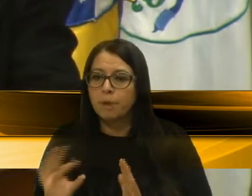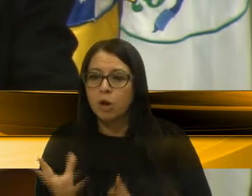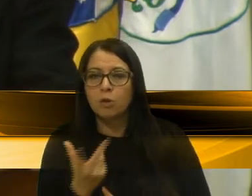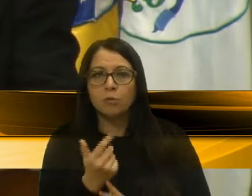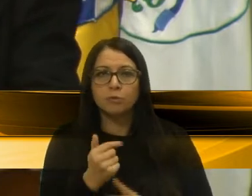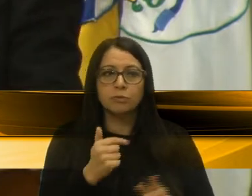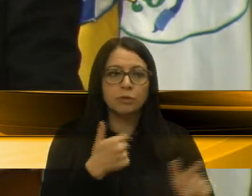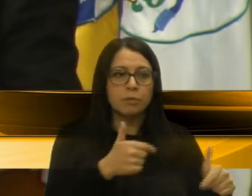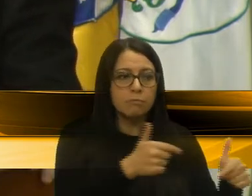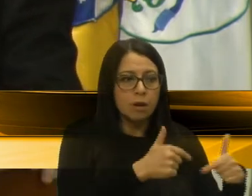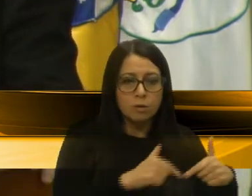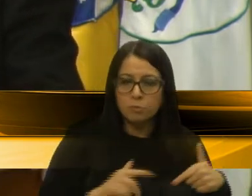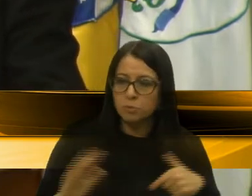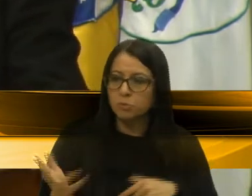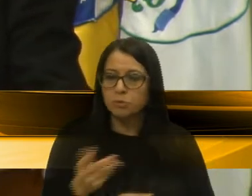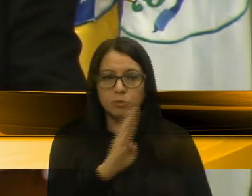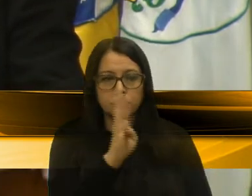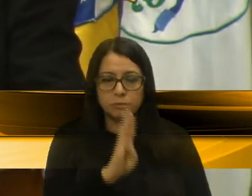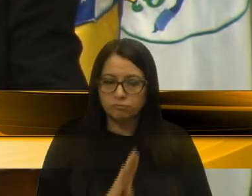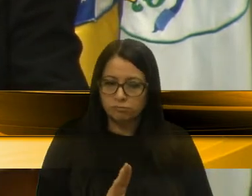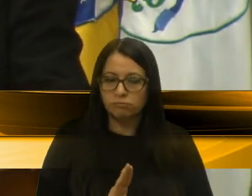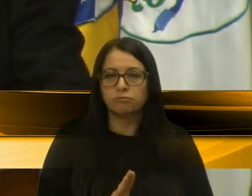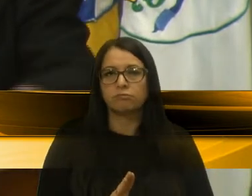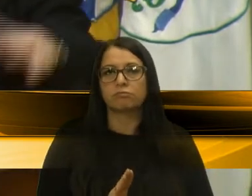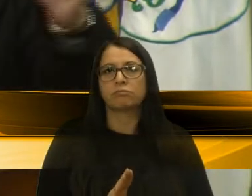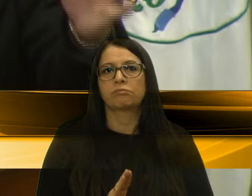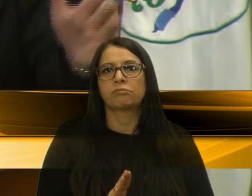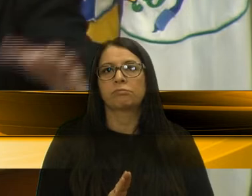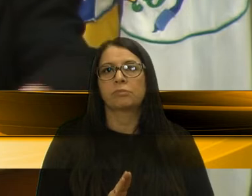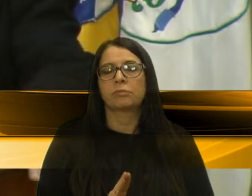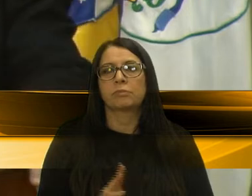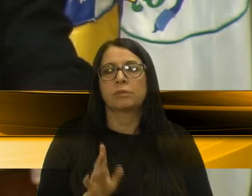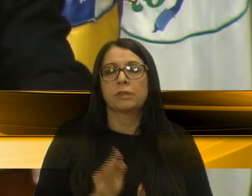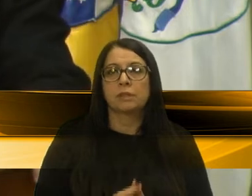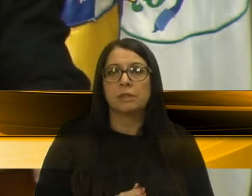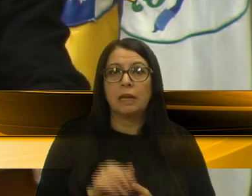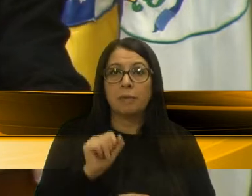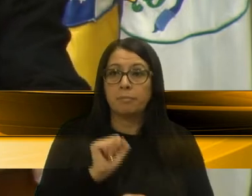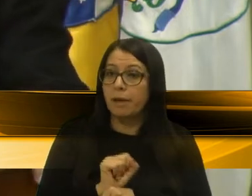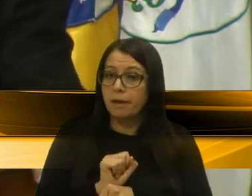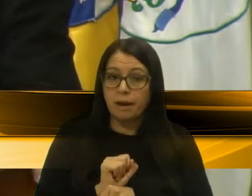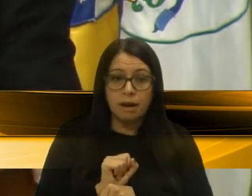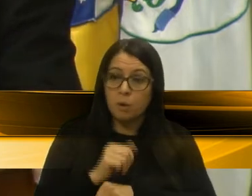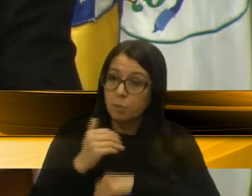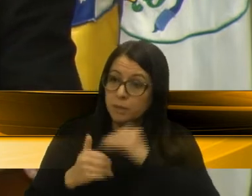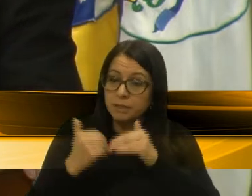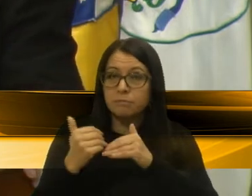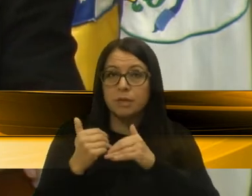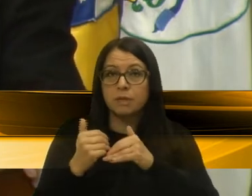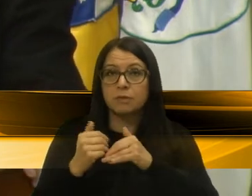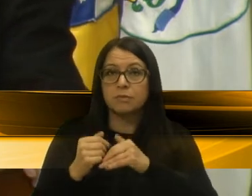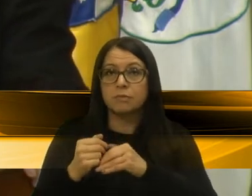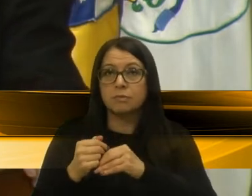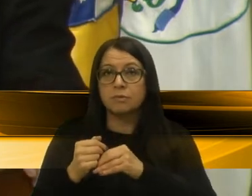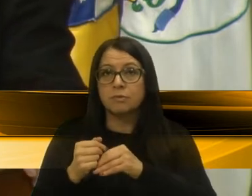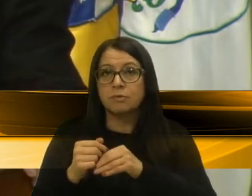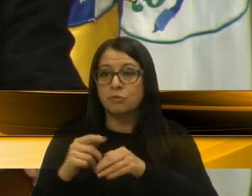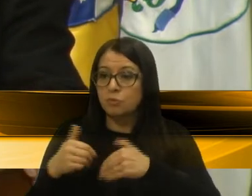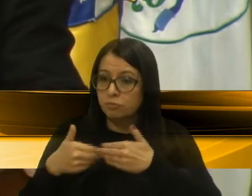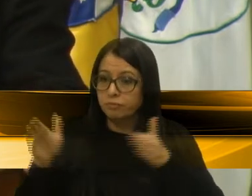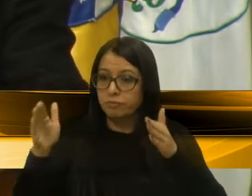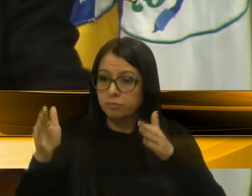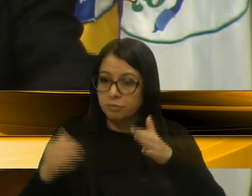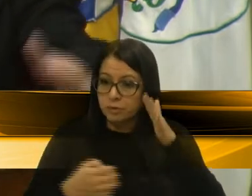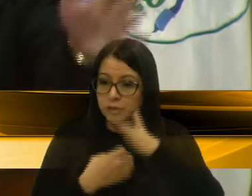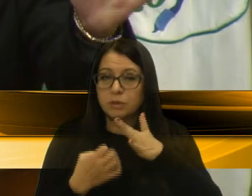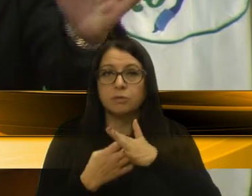pelo Brasil, né? Que ia destravar o crescimento industrial, que